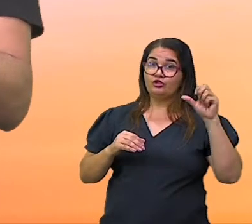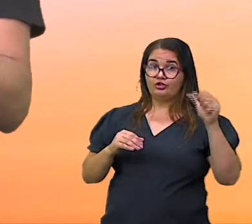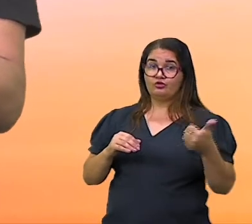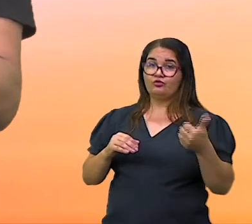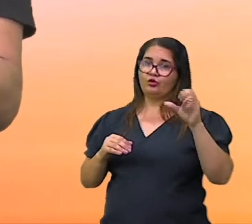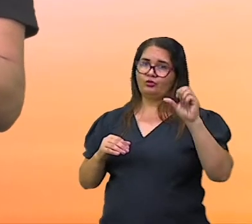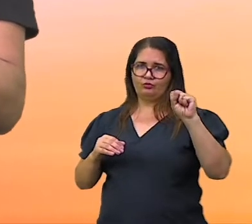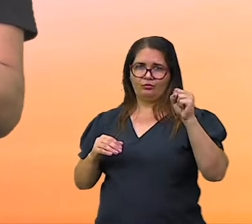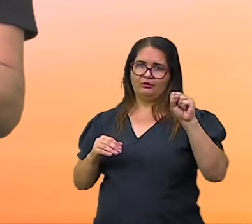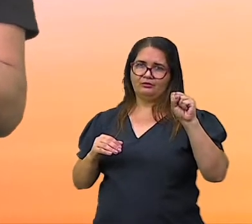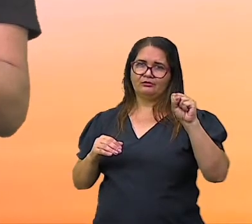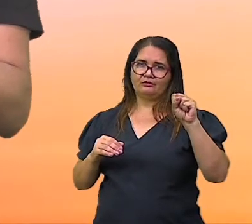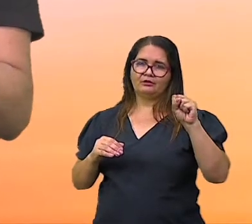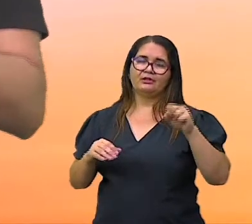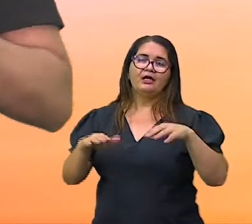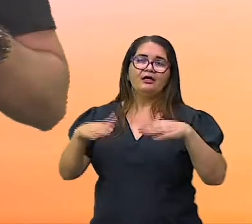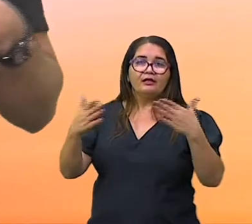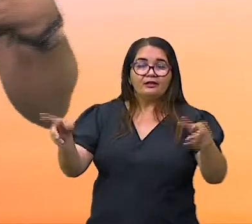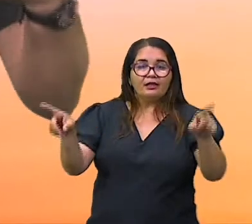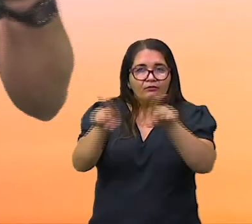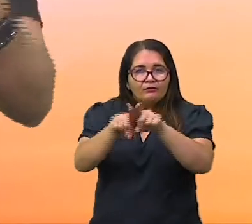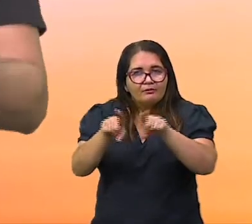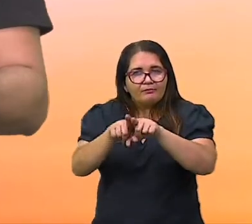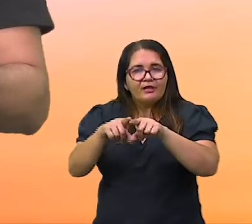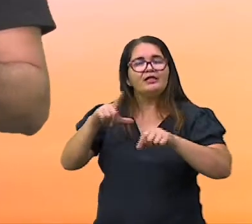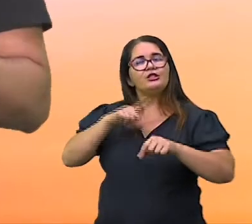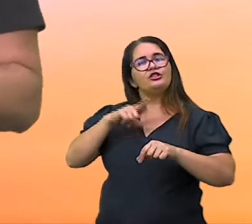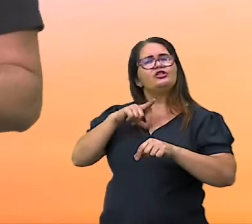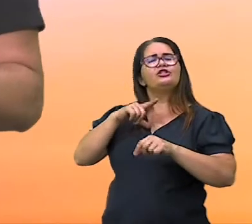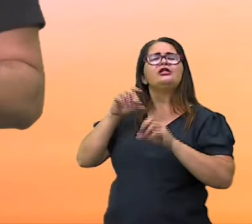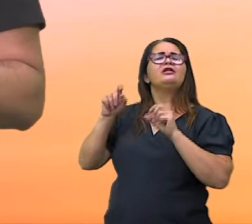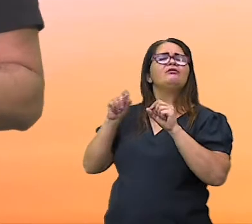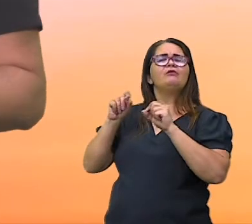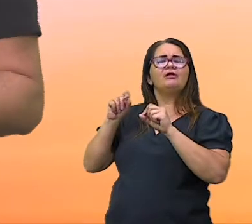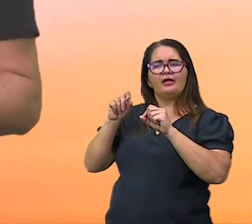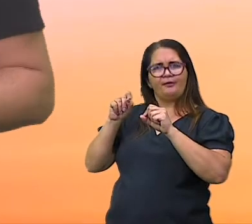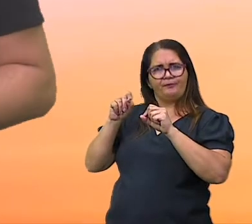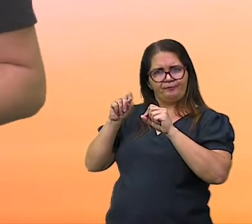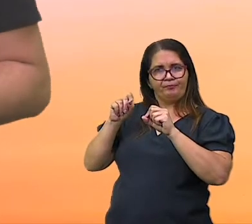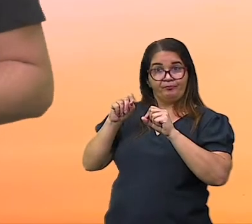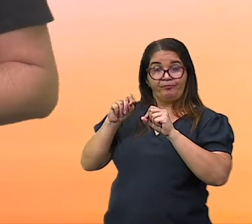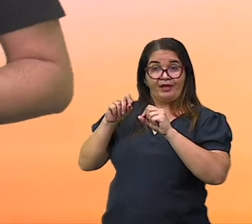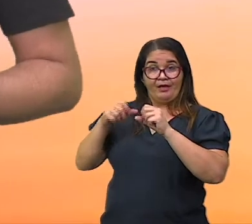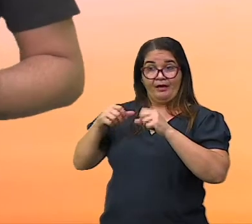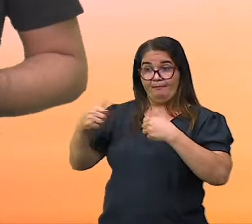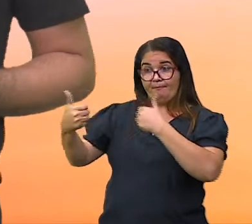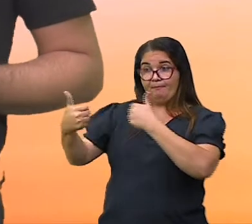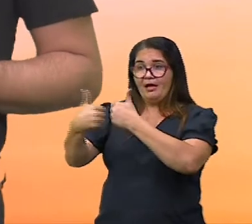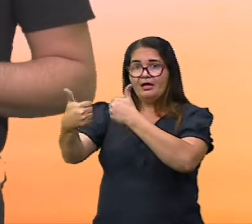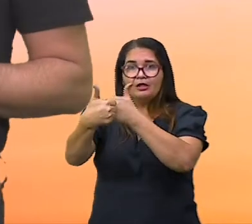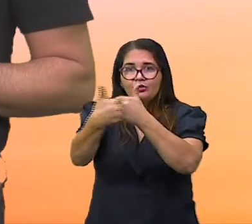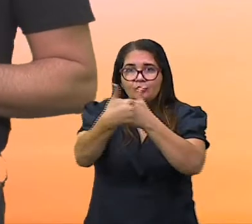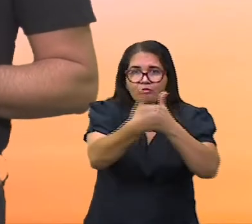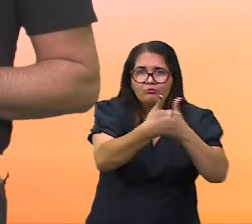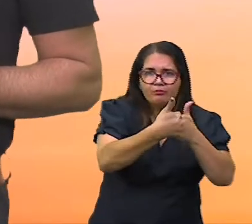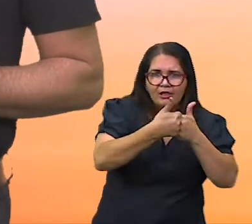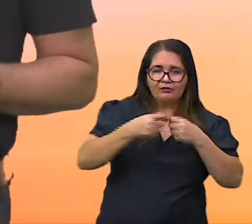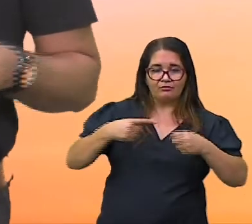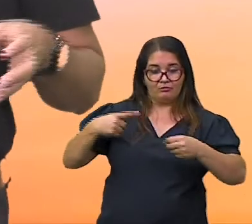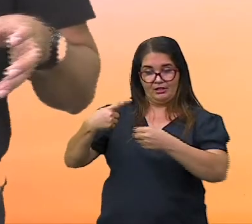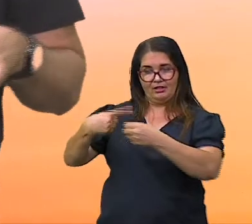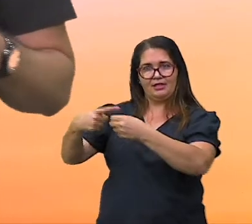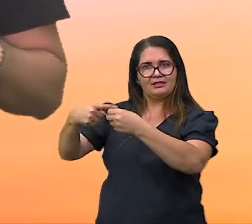ao redor existiam pequenas aldeias próximas que cultivavam os alimentos e que também